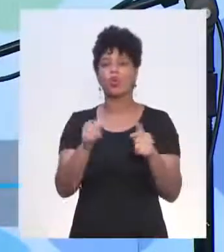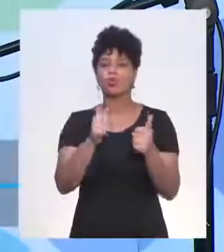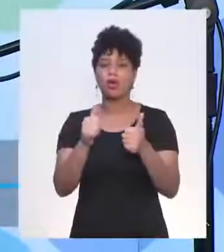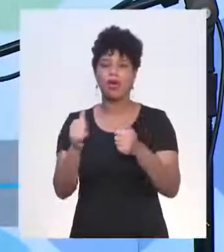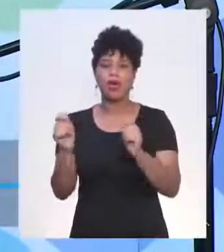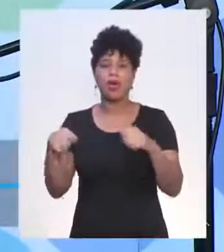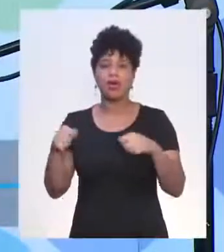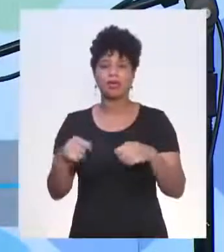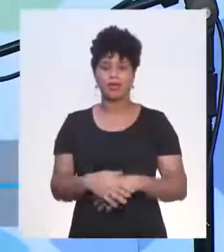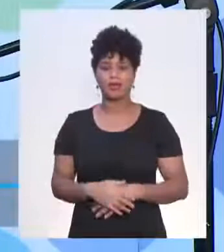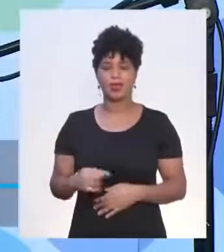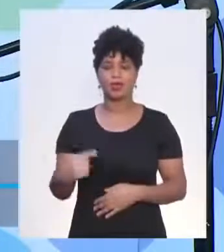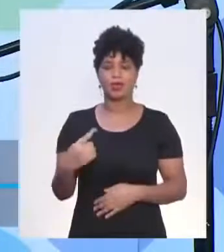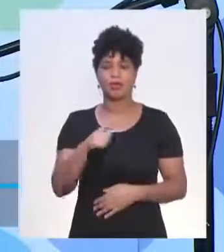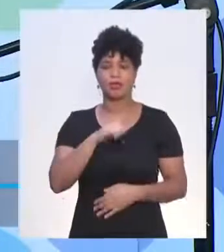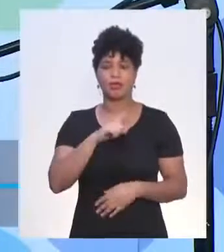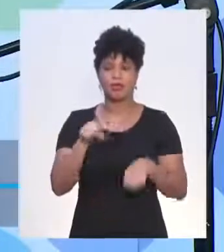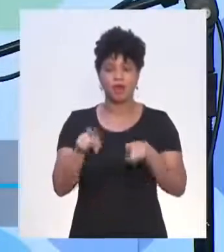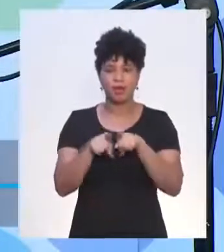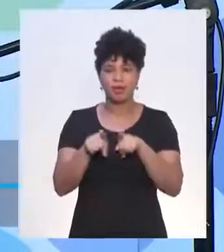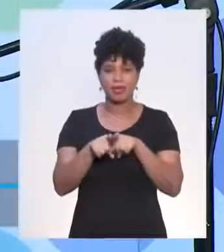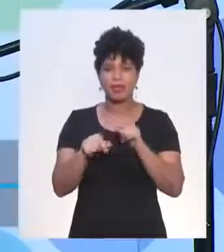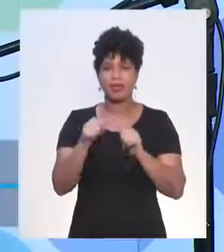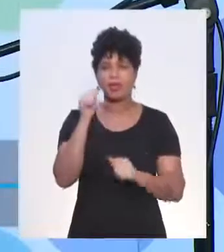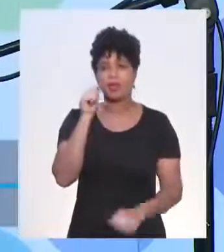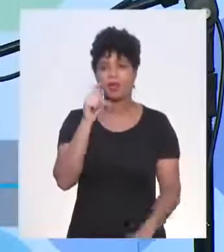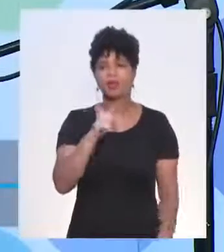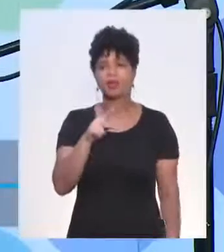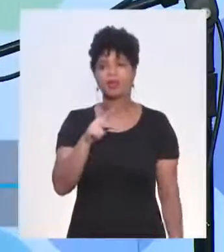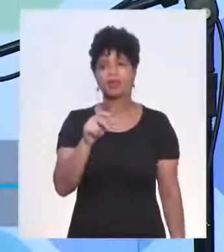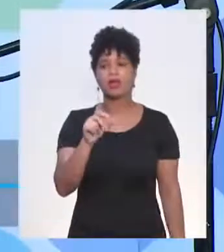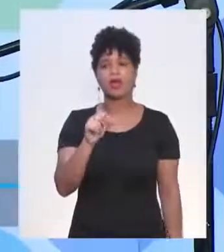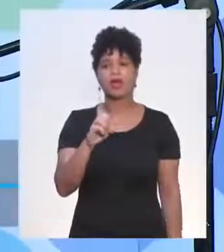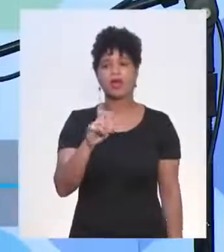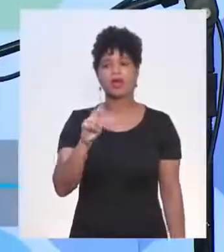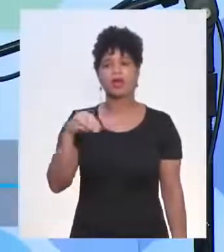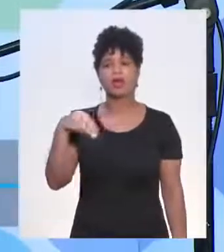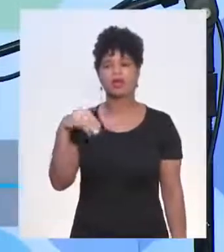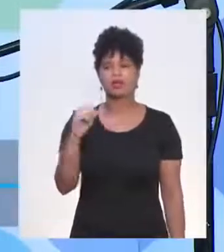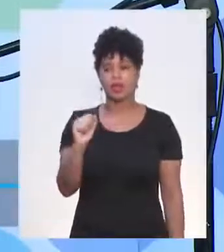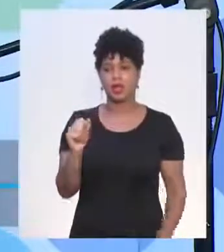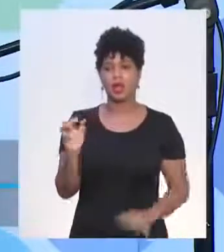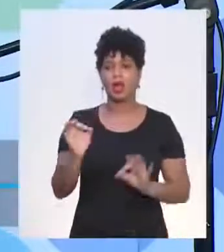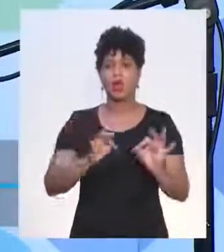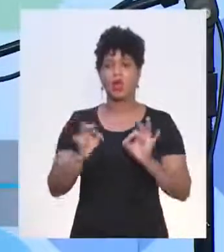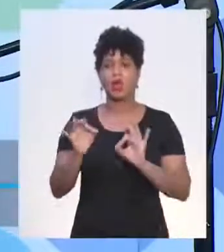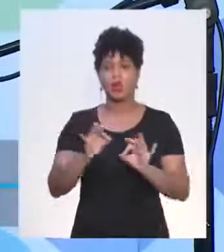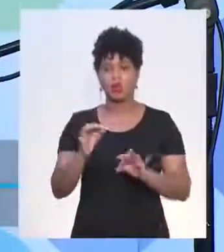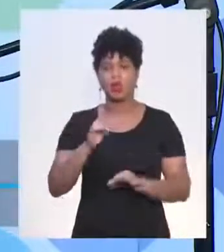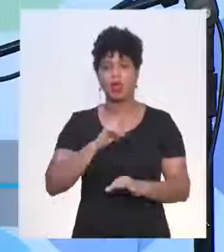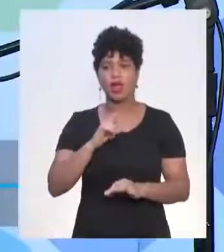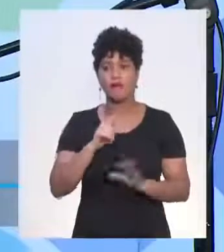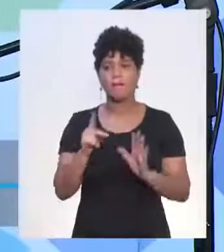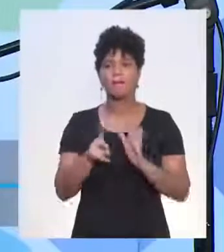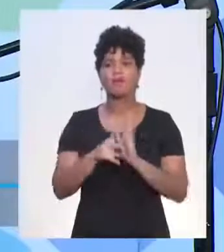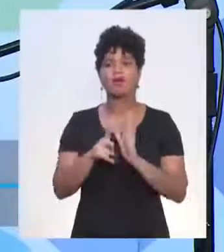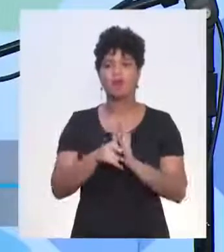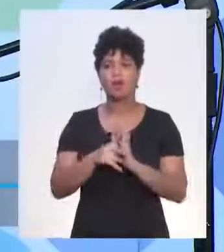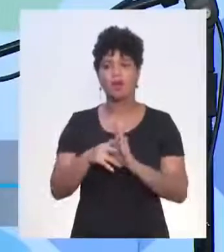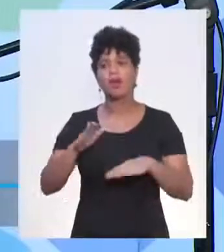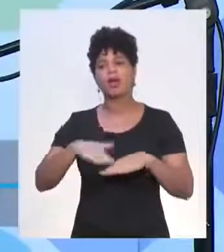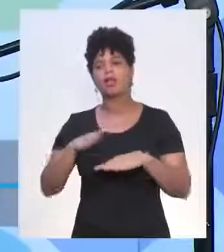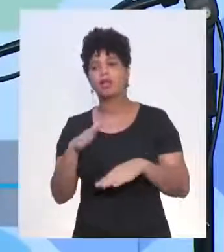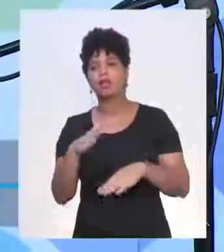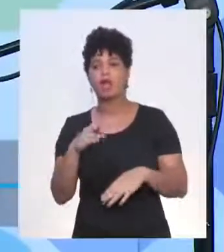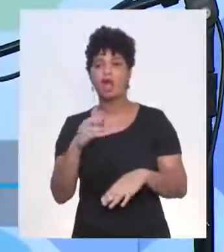também e a pro Selma que fala que o arranjo ele organiza cada som no seu tempo com com ou